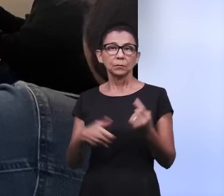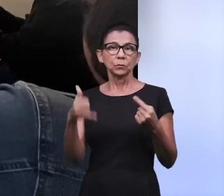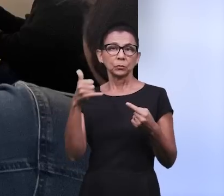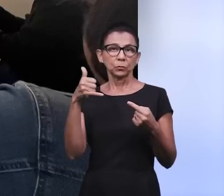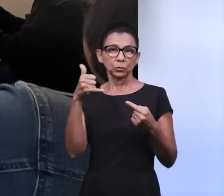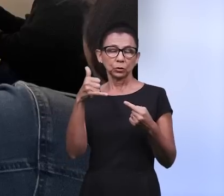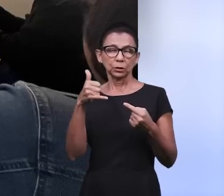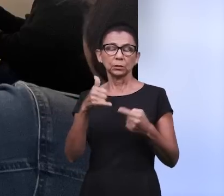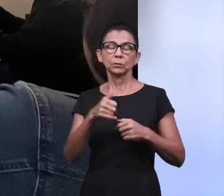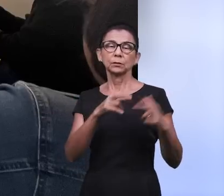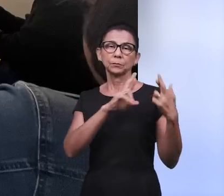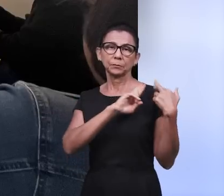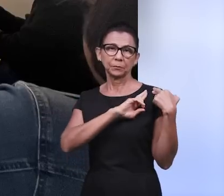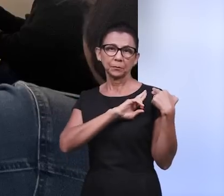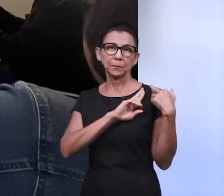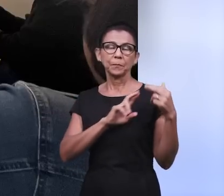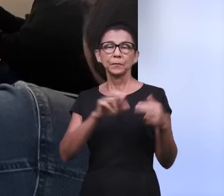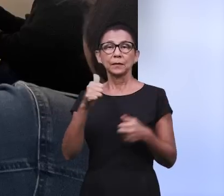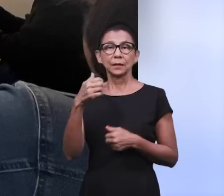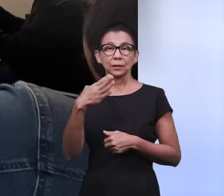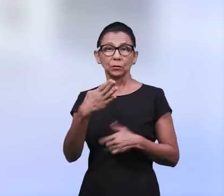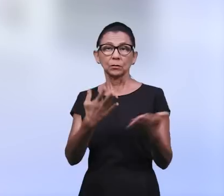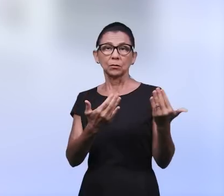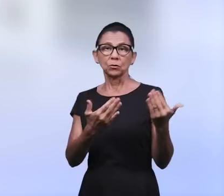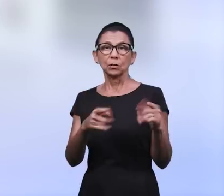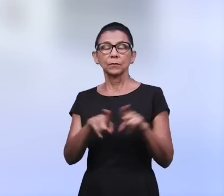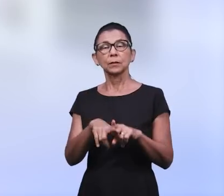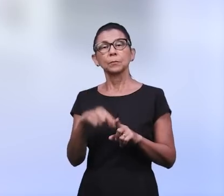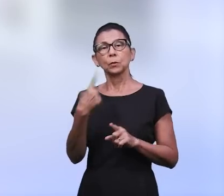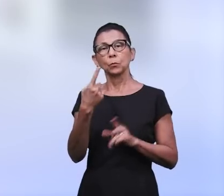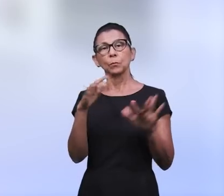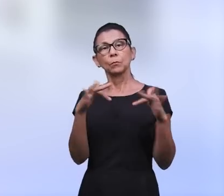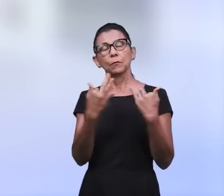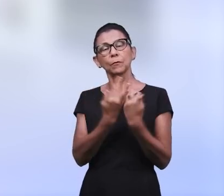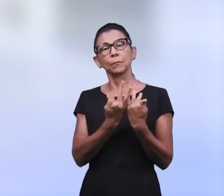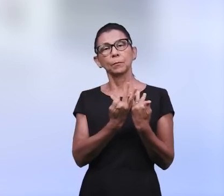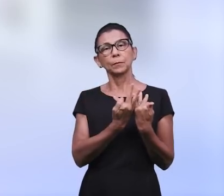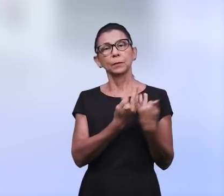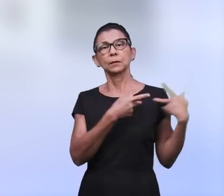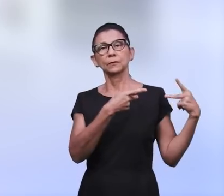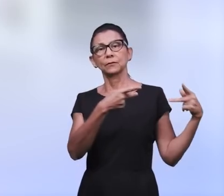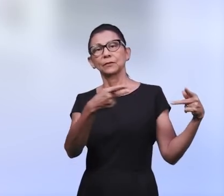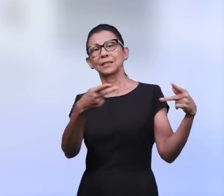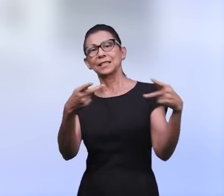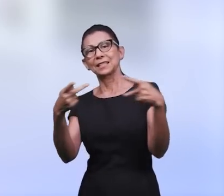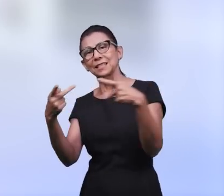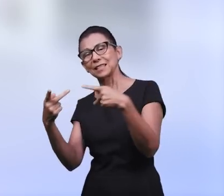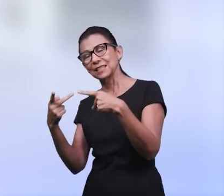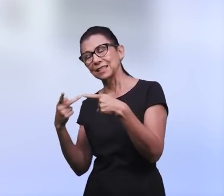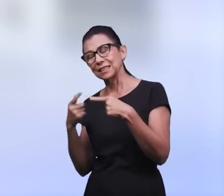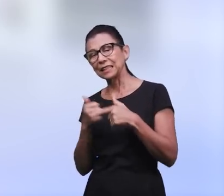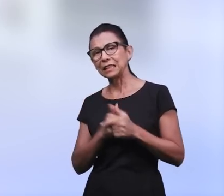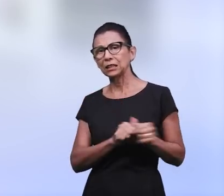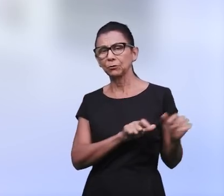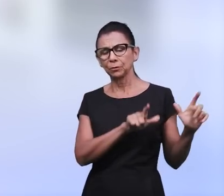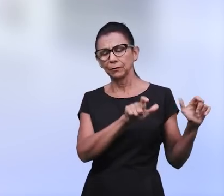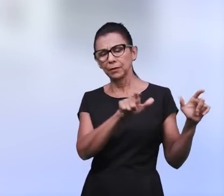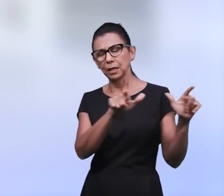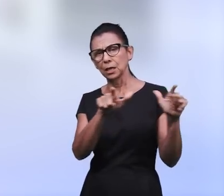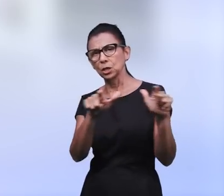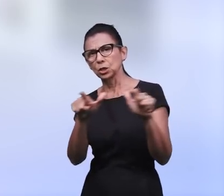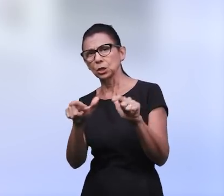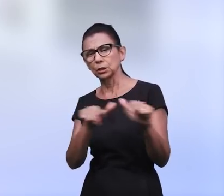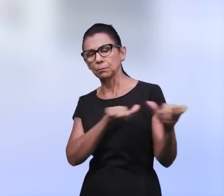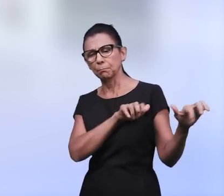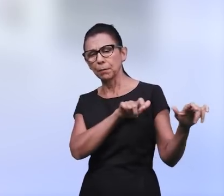Paulino. 14 jovens e mais uma família receberam as visitas. A caravana passou pelas cidades de Worcester, Westboro, Leominster